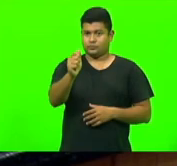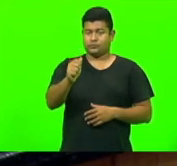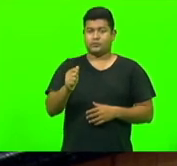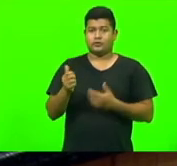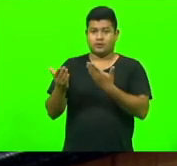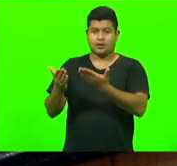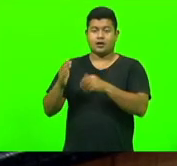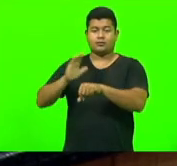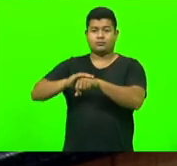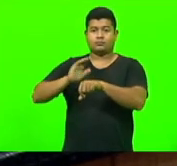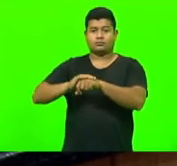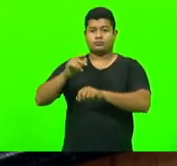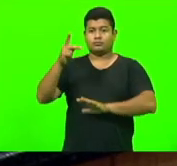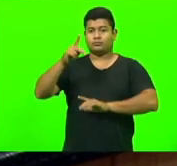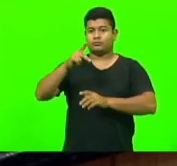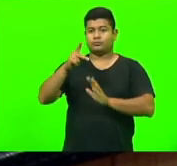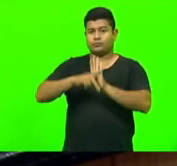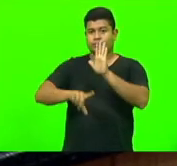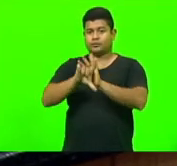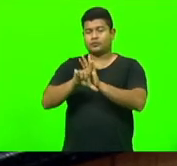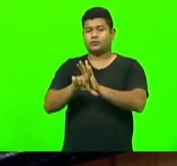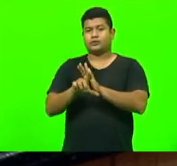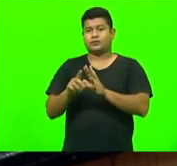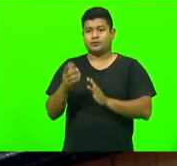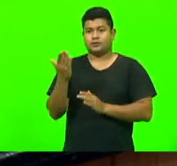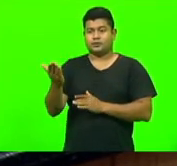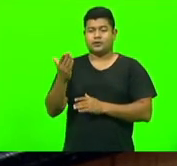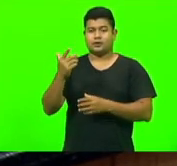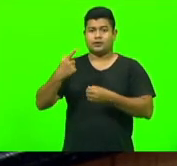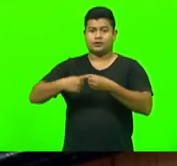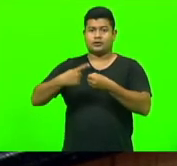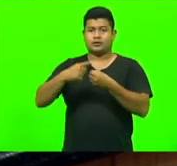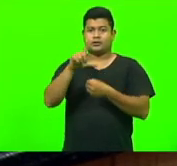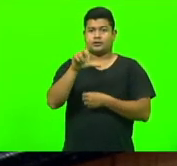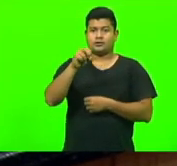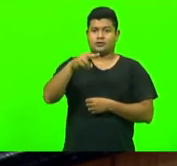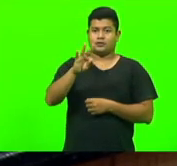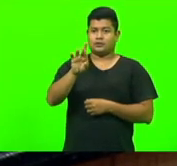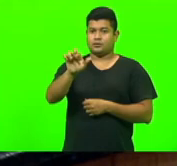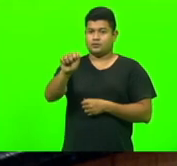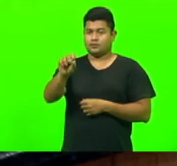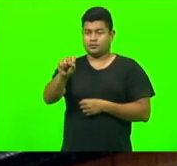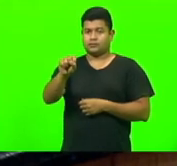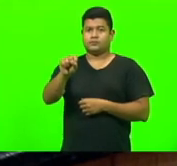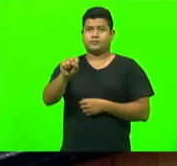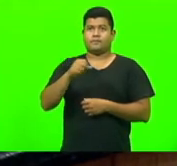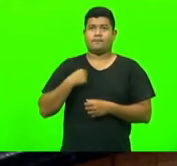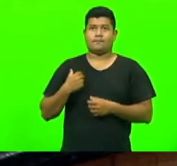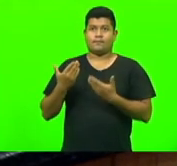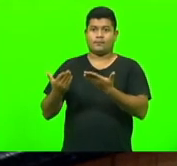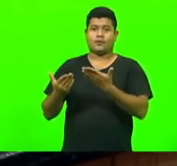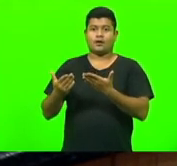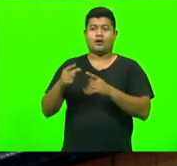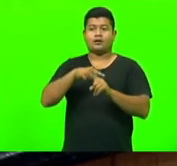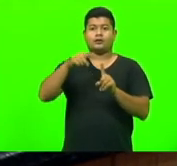de Lontras, que proíbe o passaporte, ele me ligou e me pediu para ler os dados aqui da população geral lá em